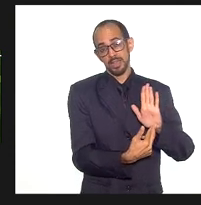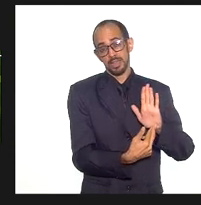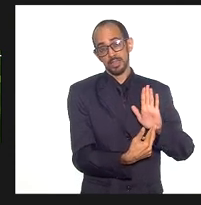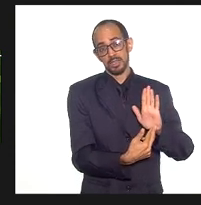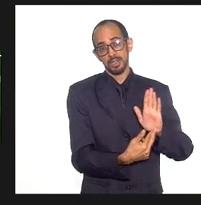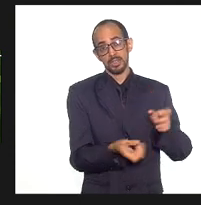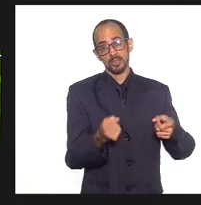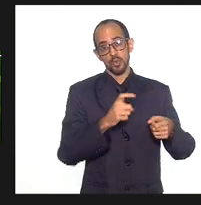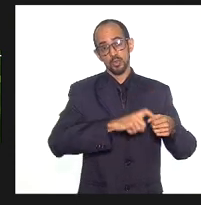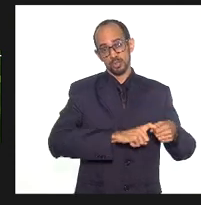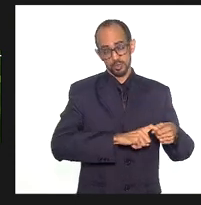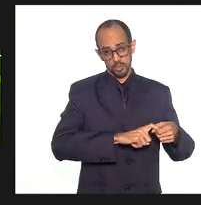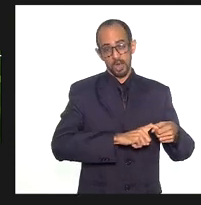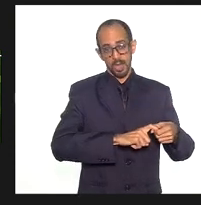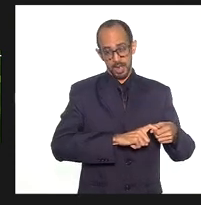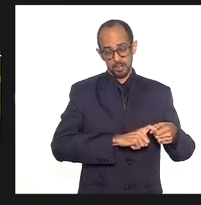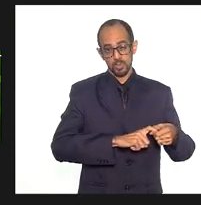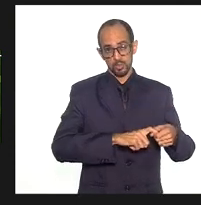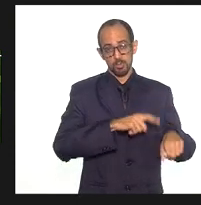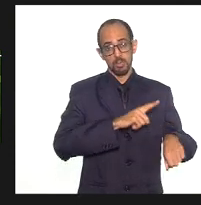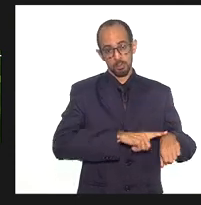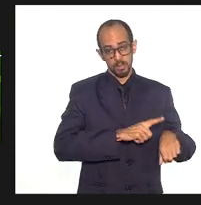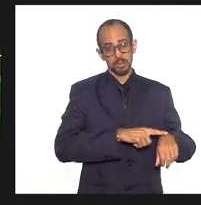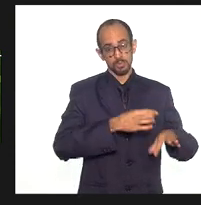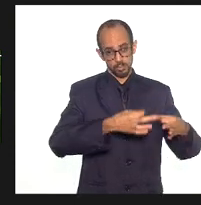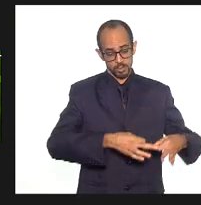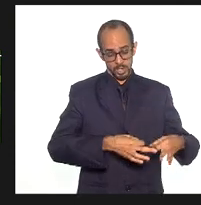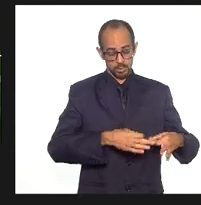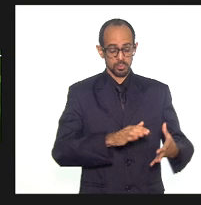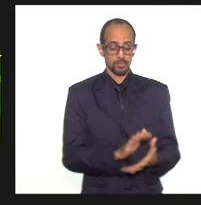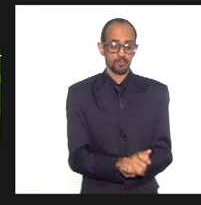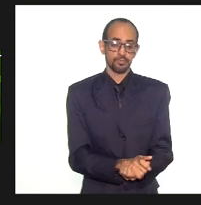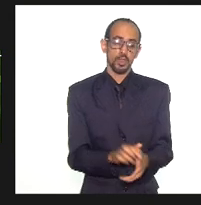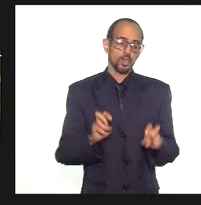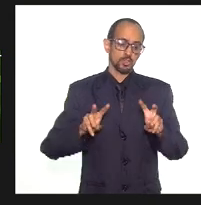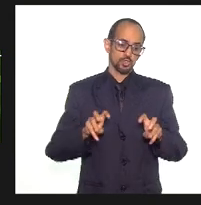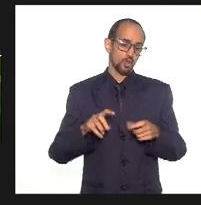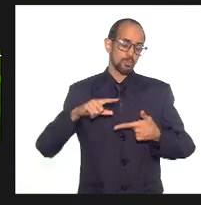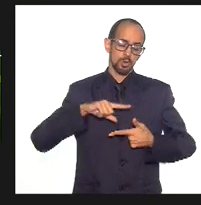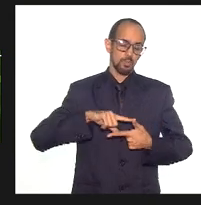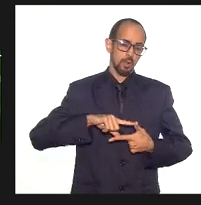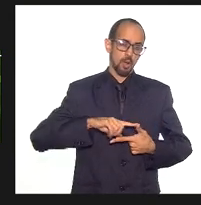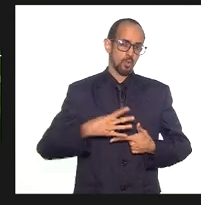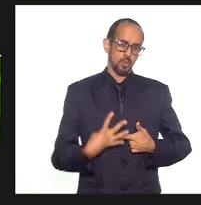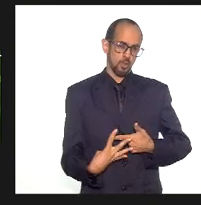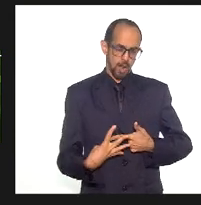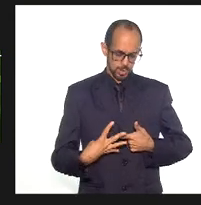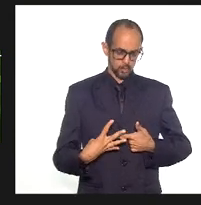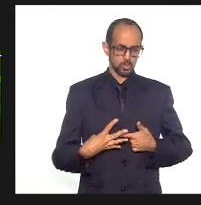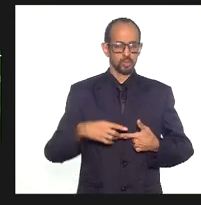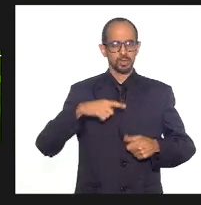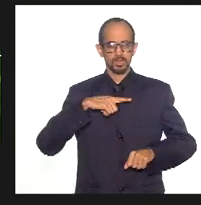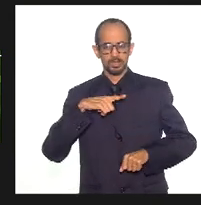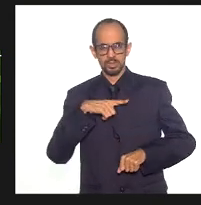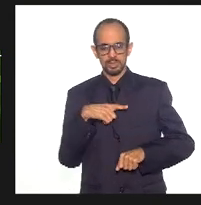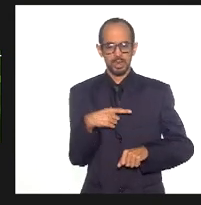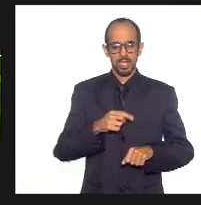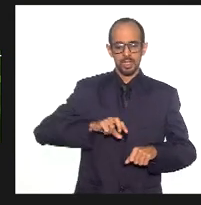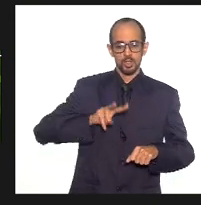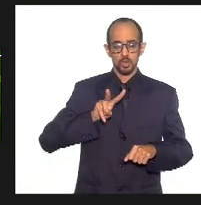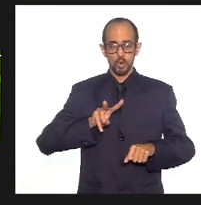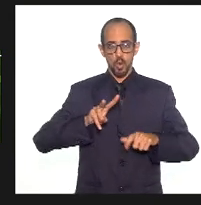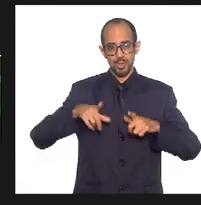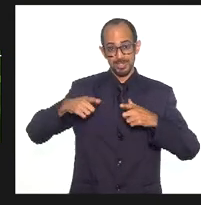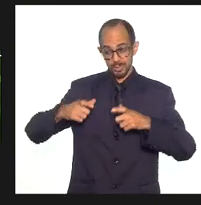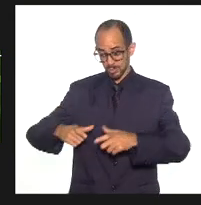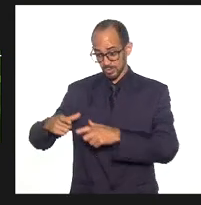momento que lhe aprouver. Com relação ao bloco 4, onde há a descoberta de dois campos, isso